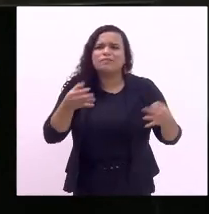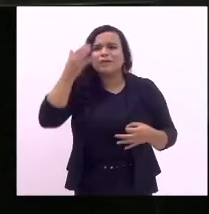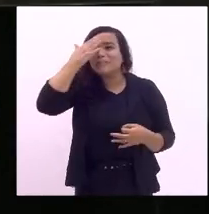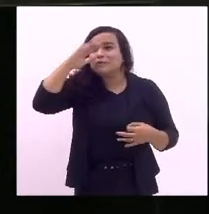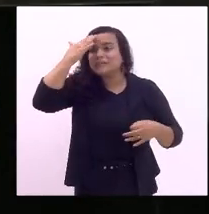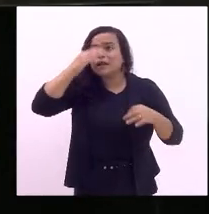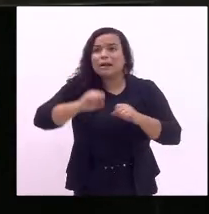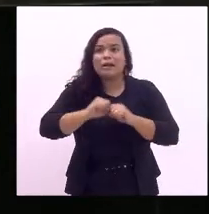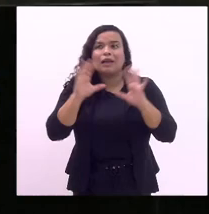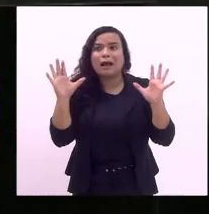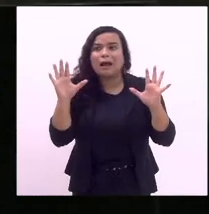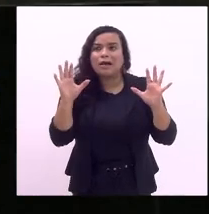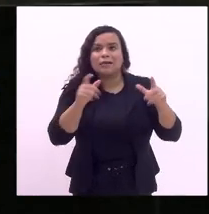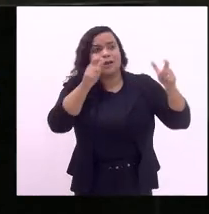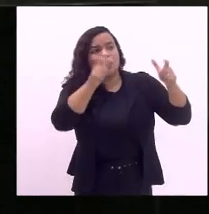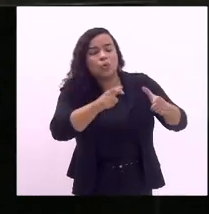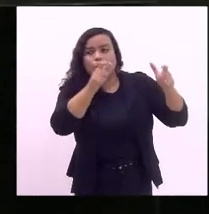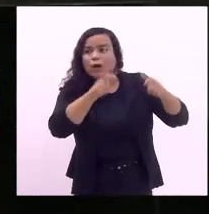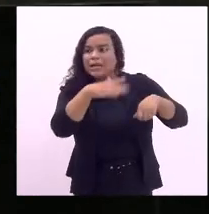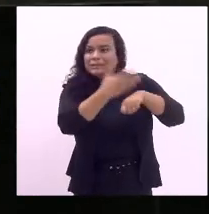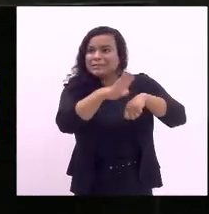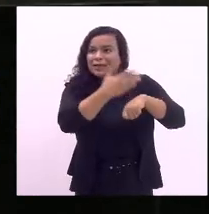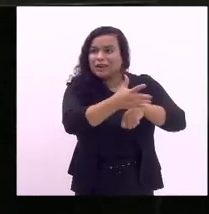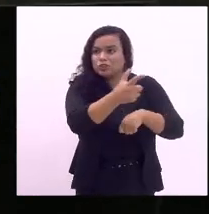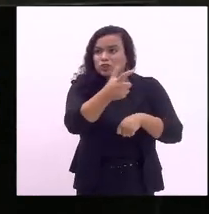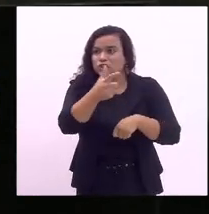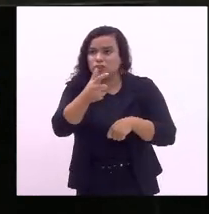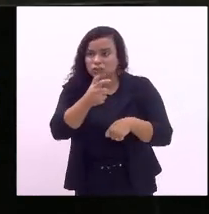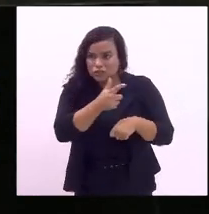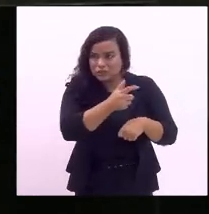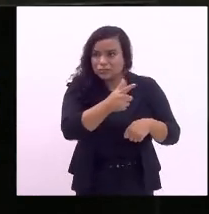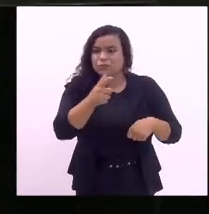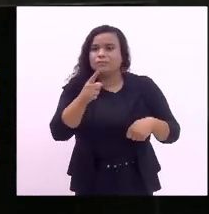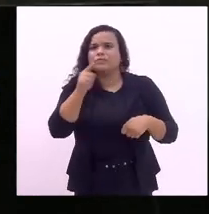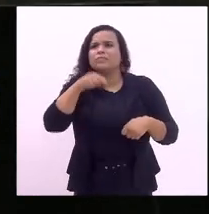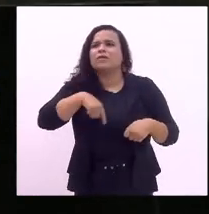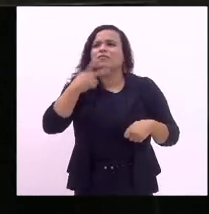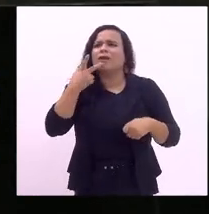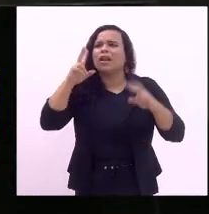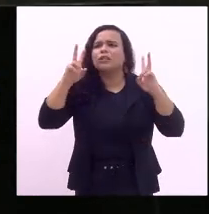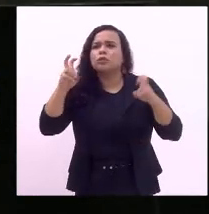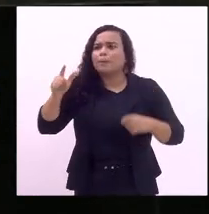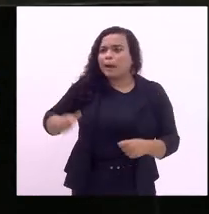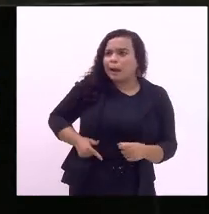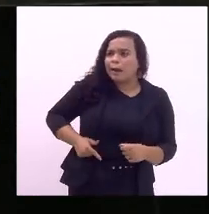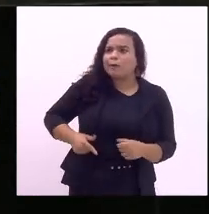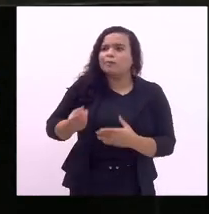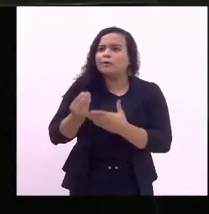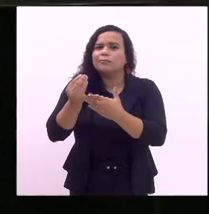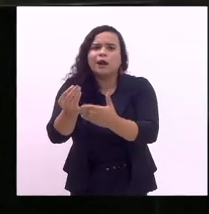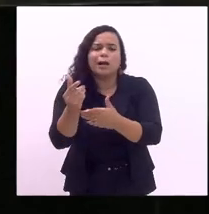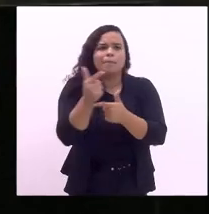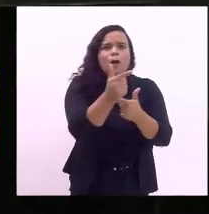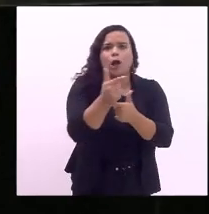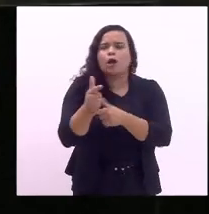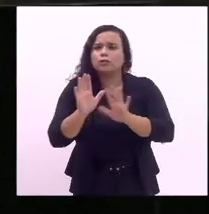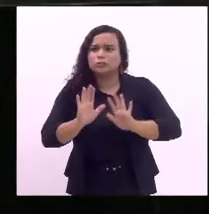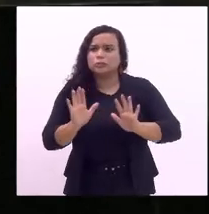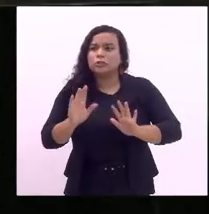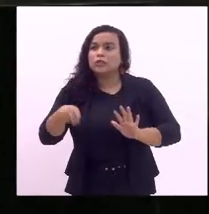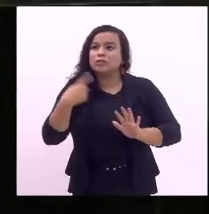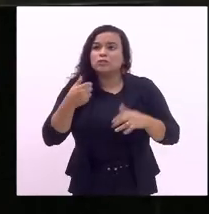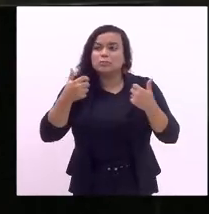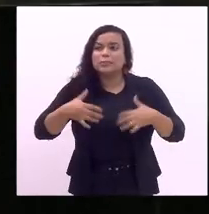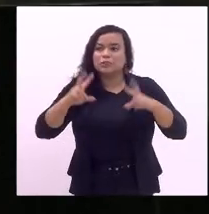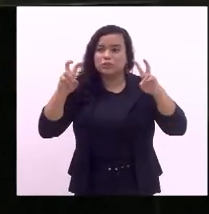num clube de tiro, mais do que falar e debater sobre armamento, porte de armas, estávamos falando